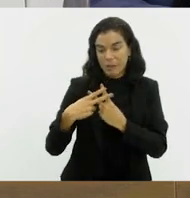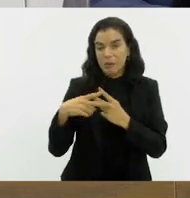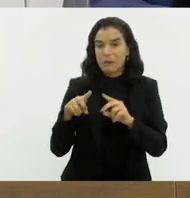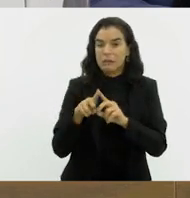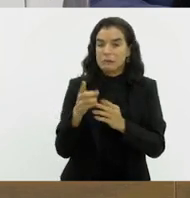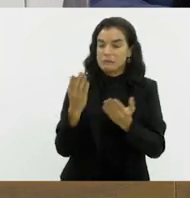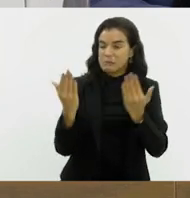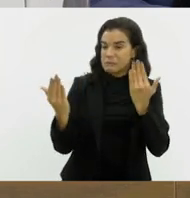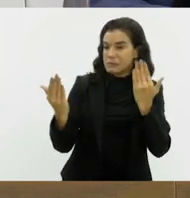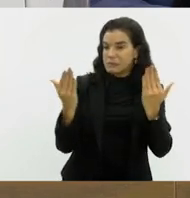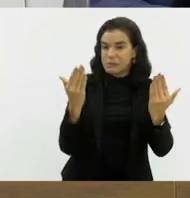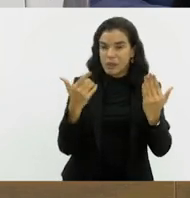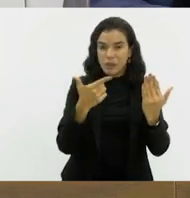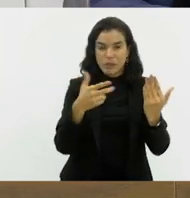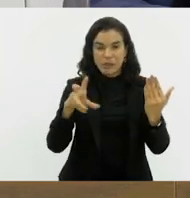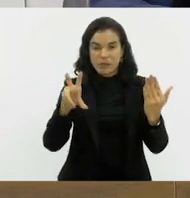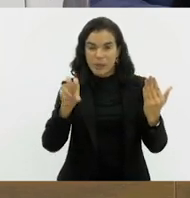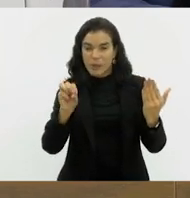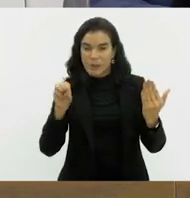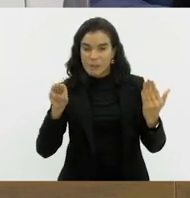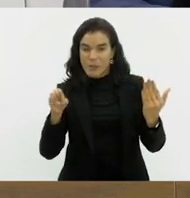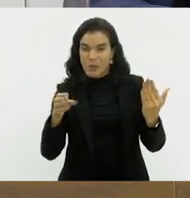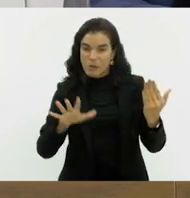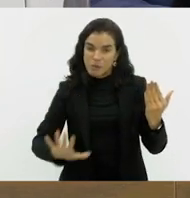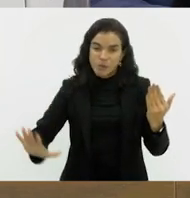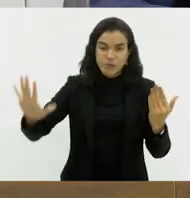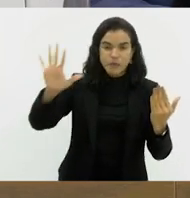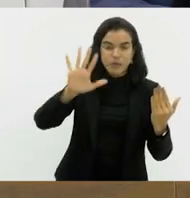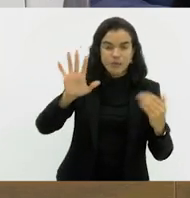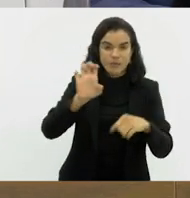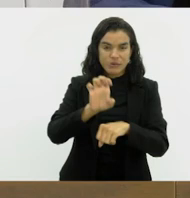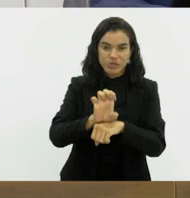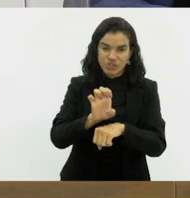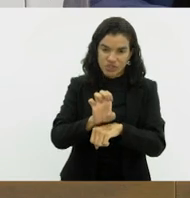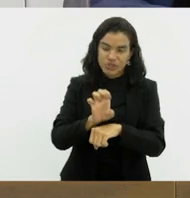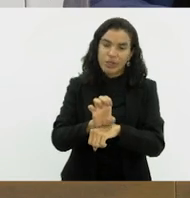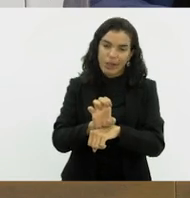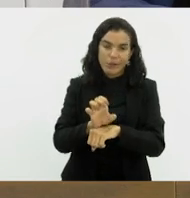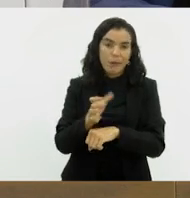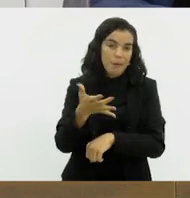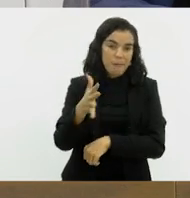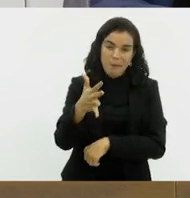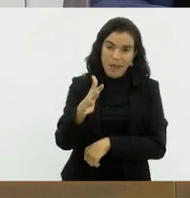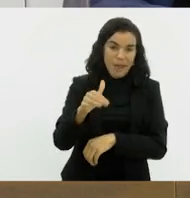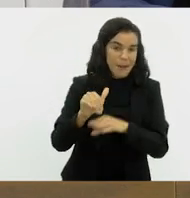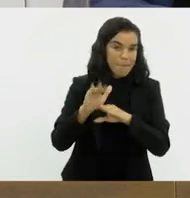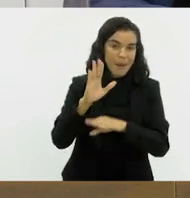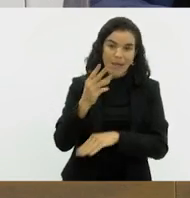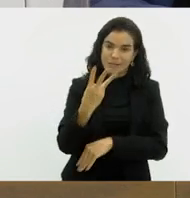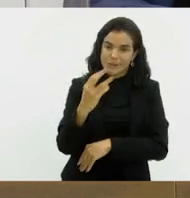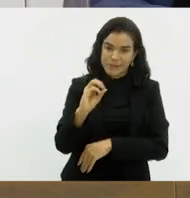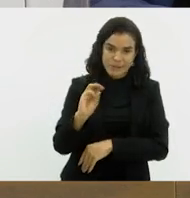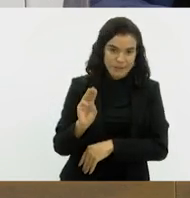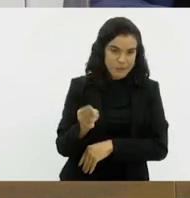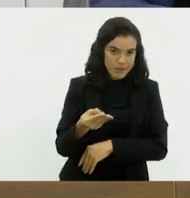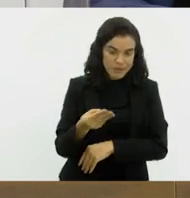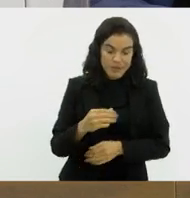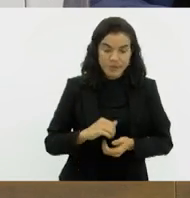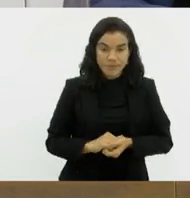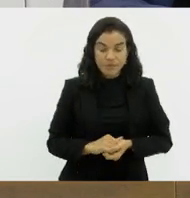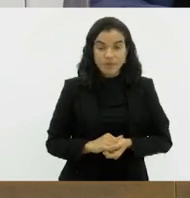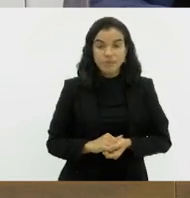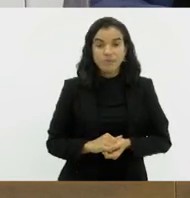250 milhões calculados para o Estado todo. E chegava-se a esse valor aproximado de 30 milhões.